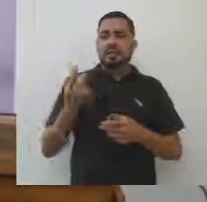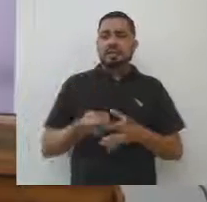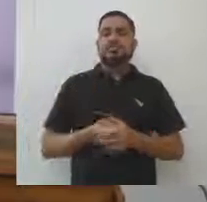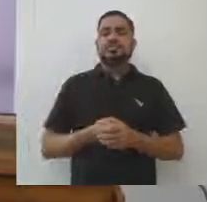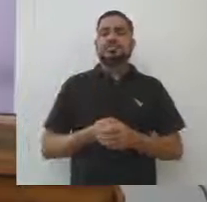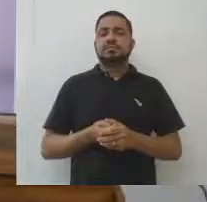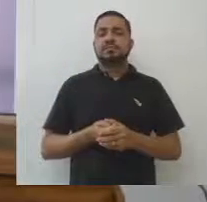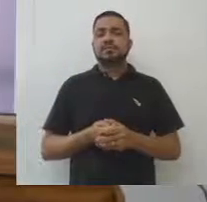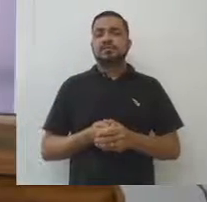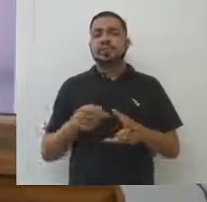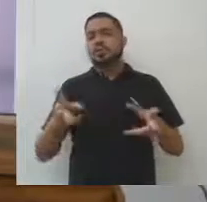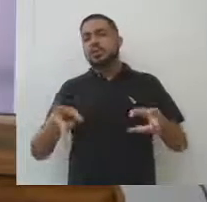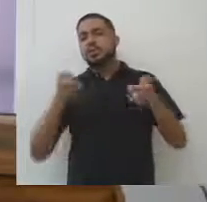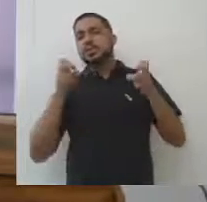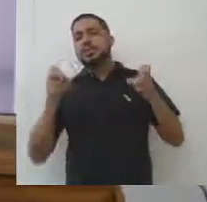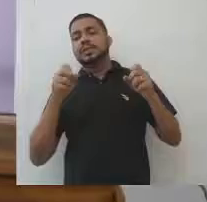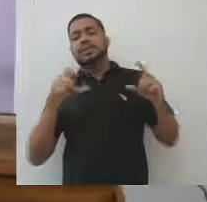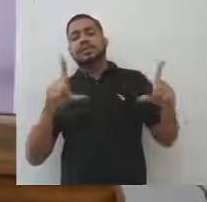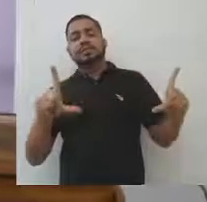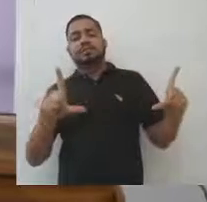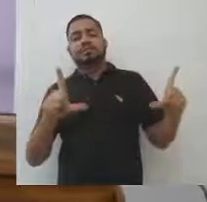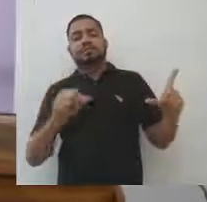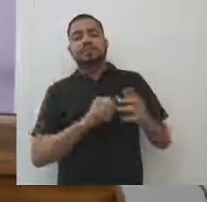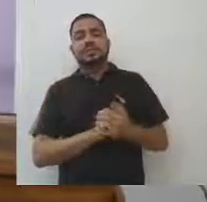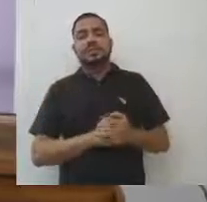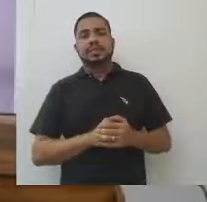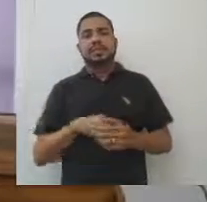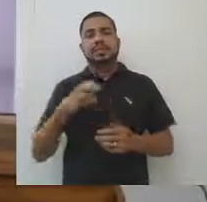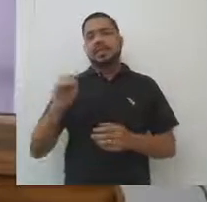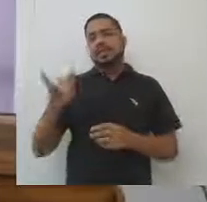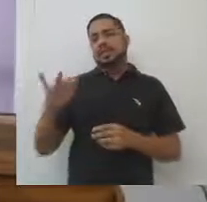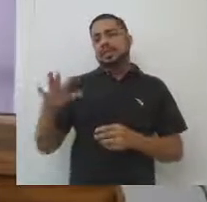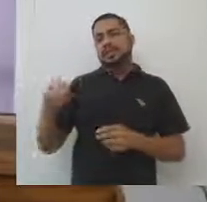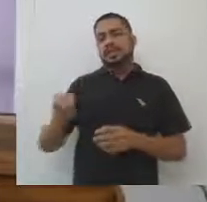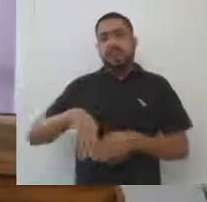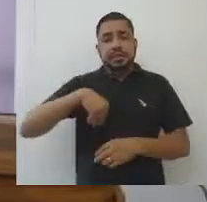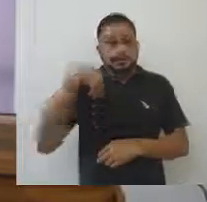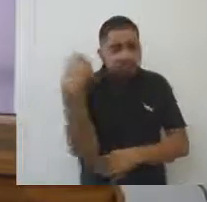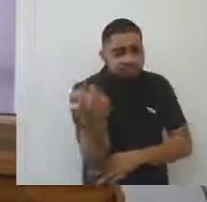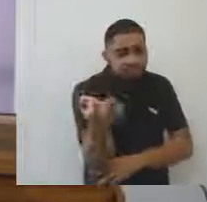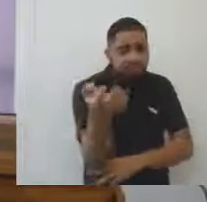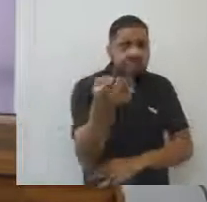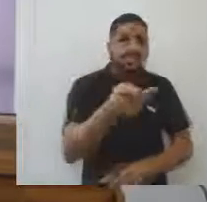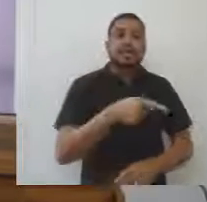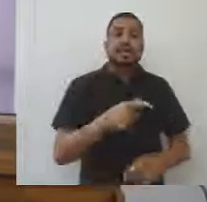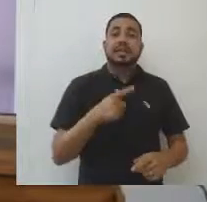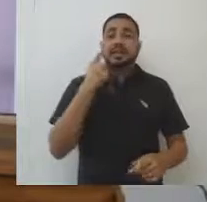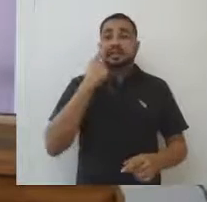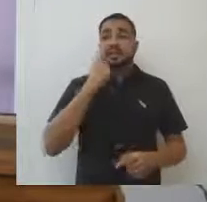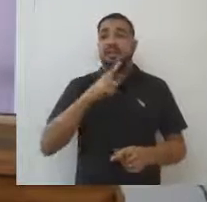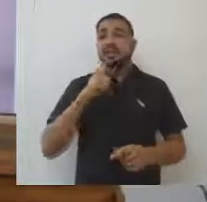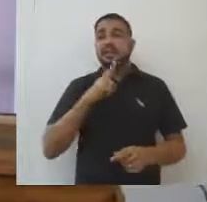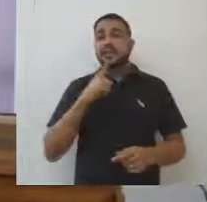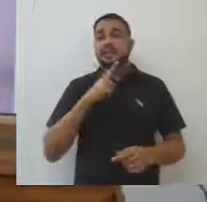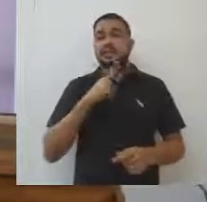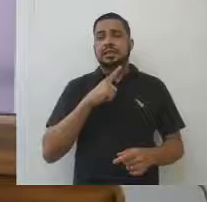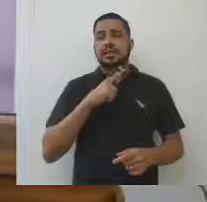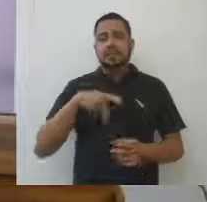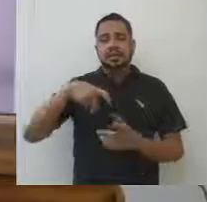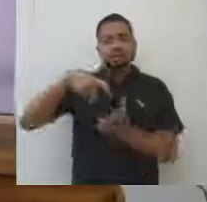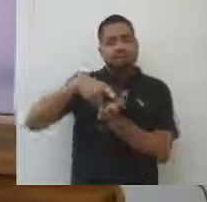muito. Observe que Carlinhos de Jesus, ele está cortejando ela. Então, observe que ele está na